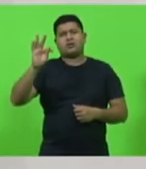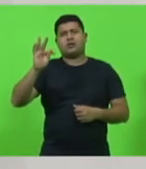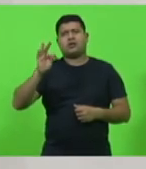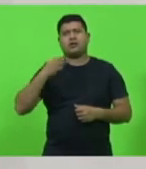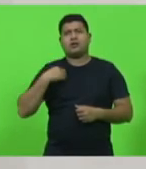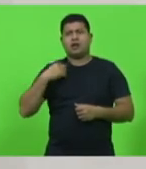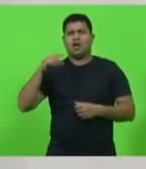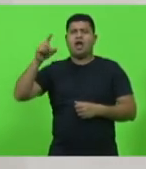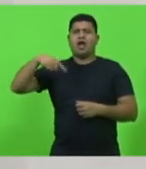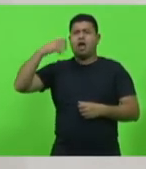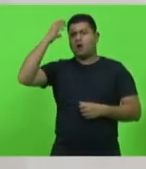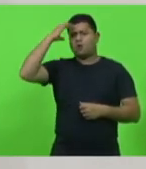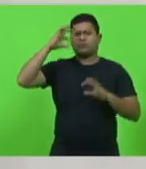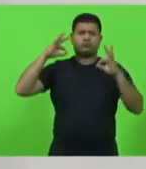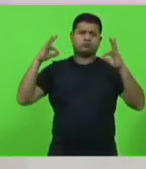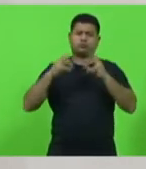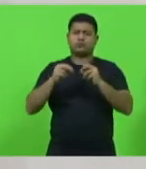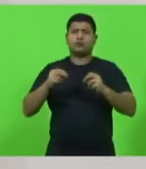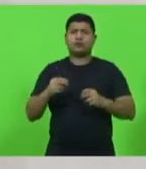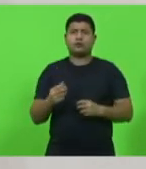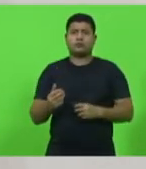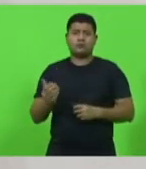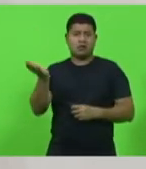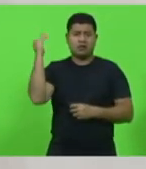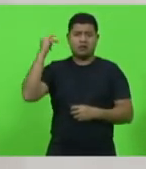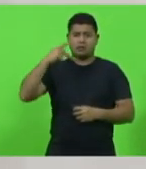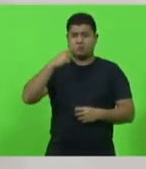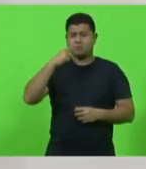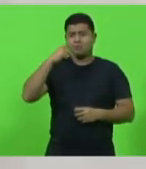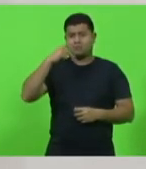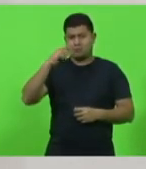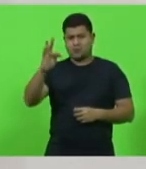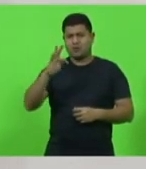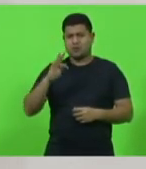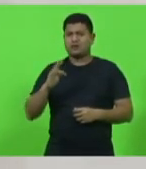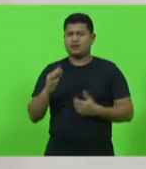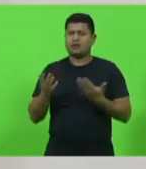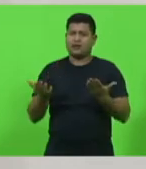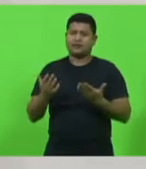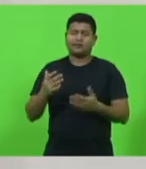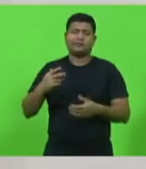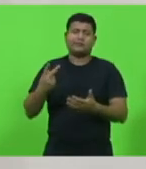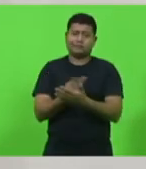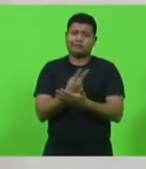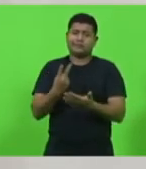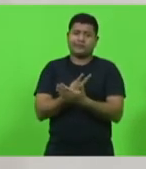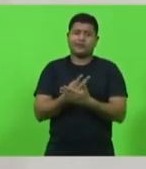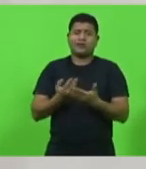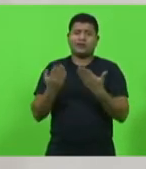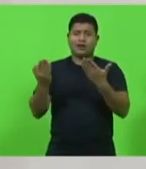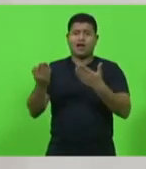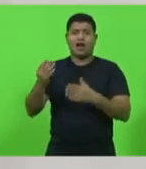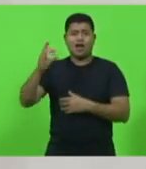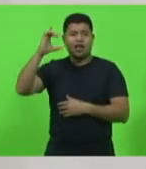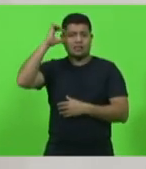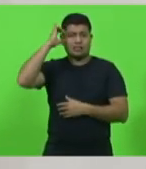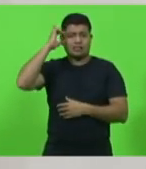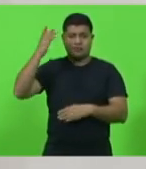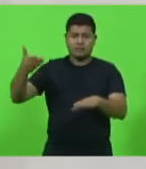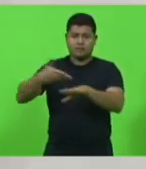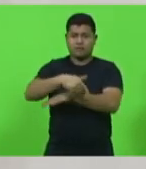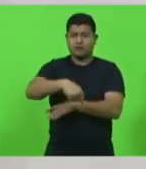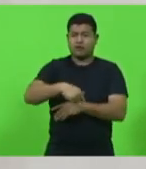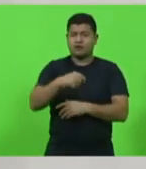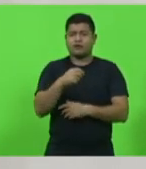culpa é todo mundo. O PT deixou a desejar, 470, a Dilma veio várias vezes aí, disse